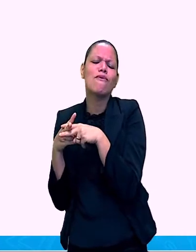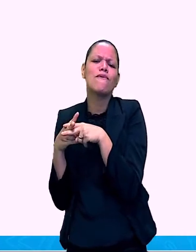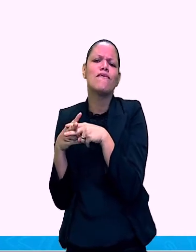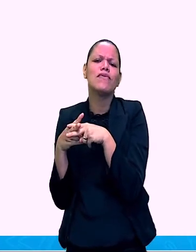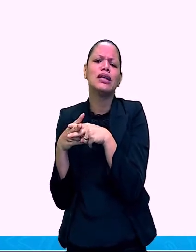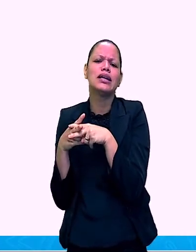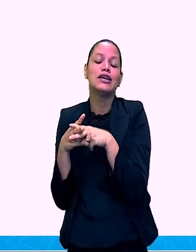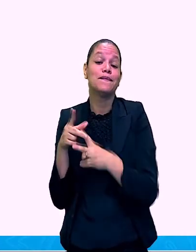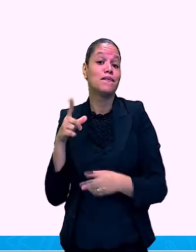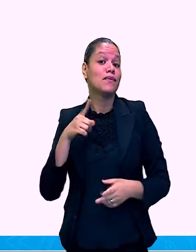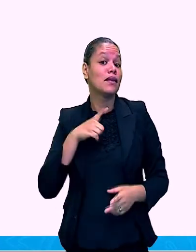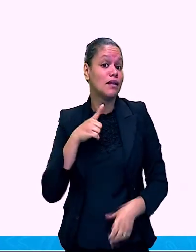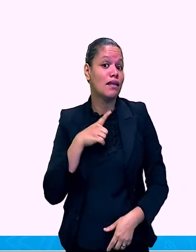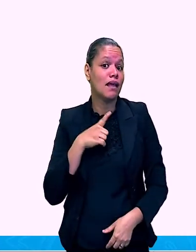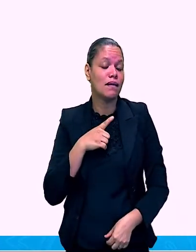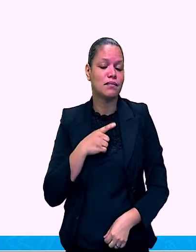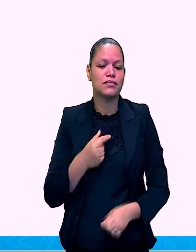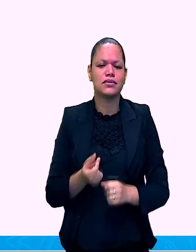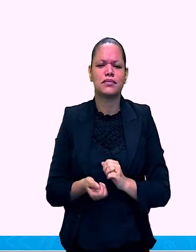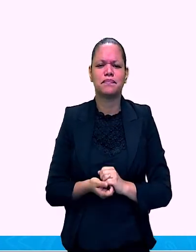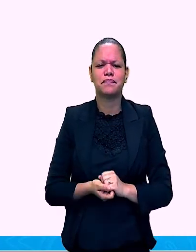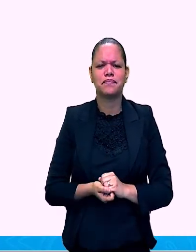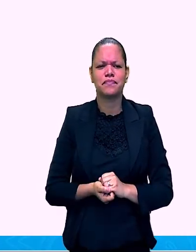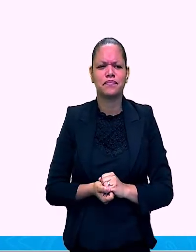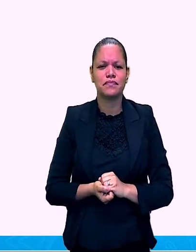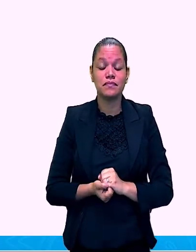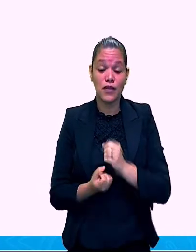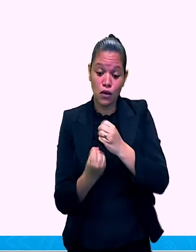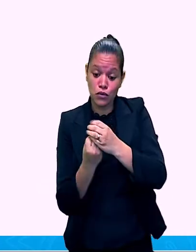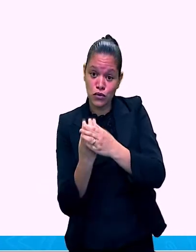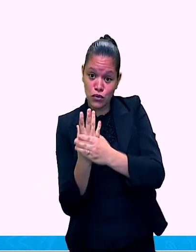desterritorialização e outra palavra,